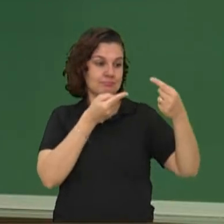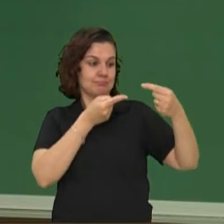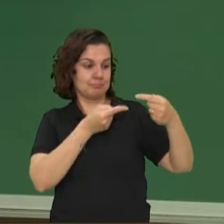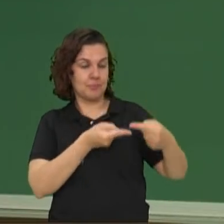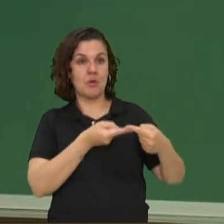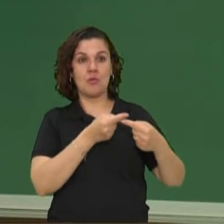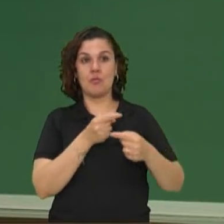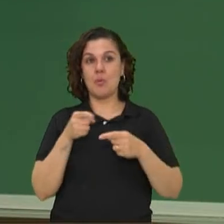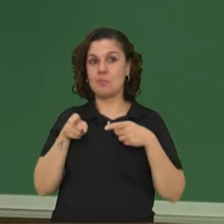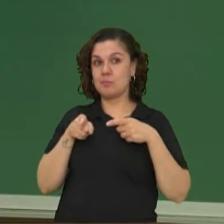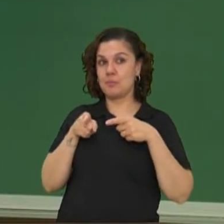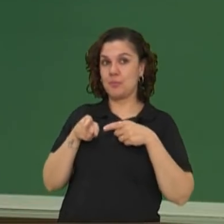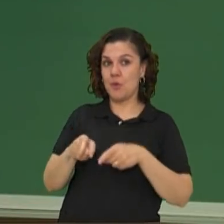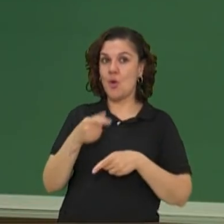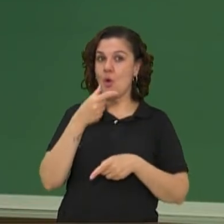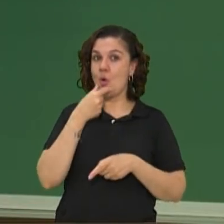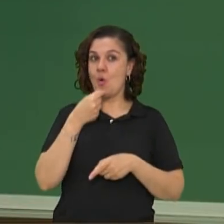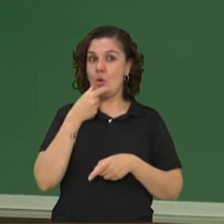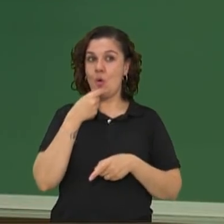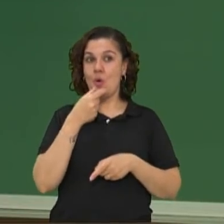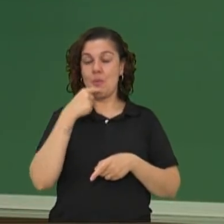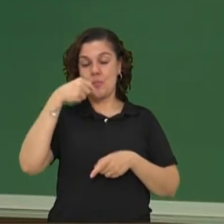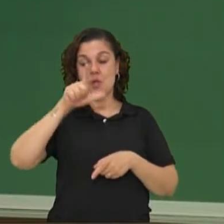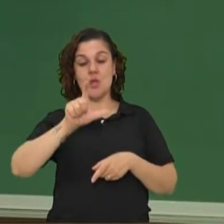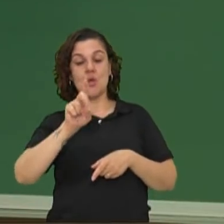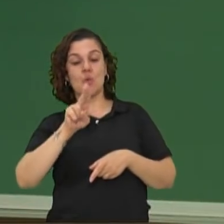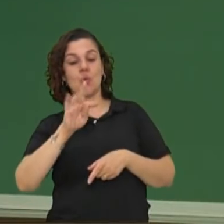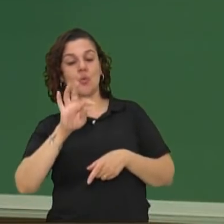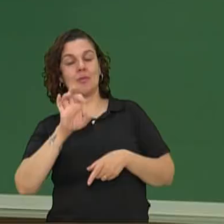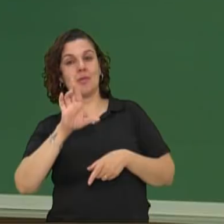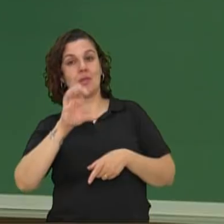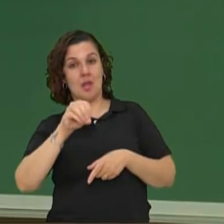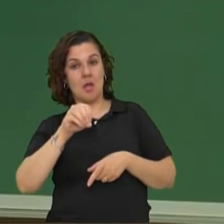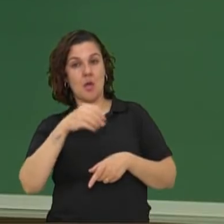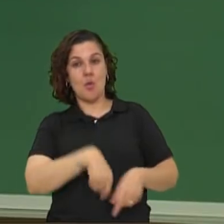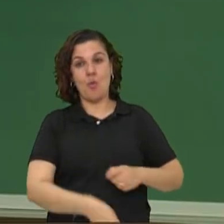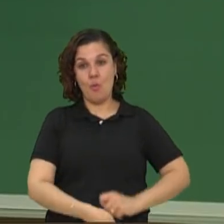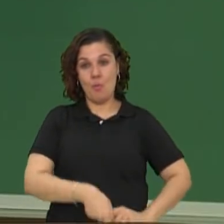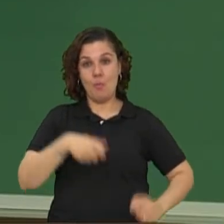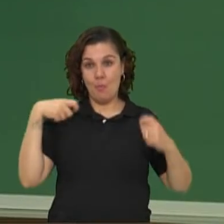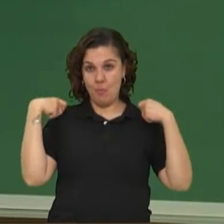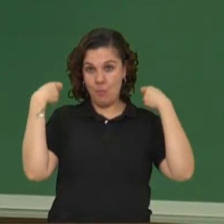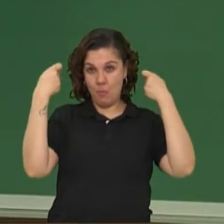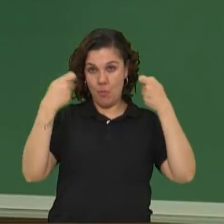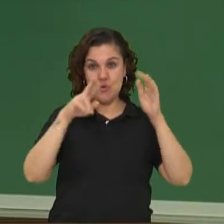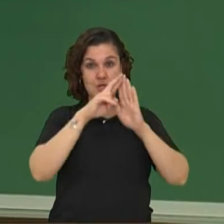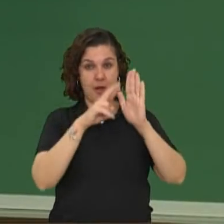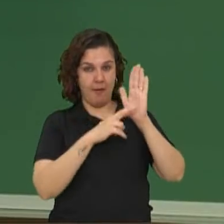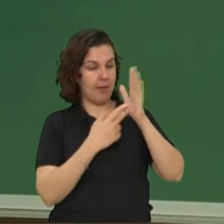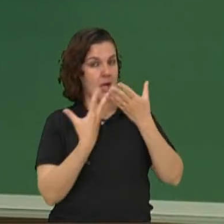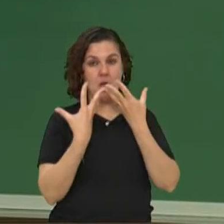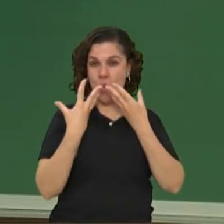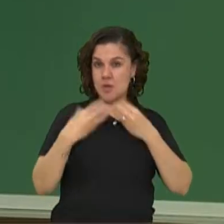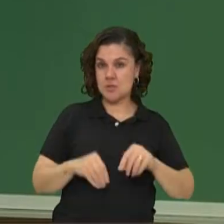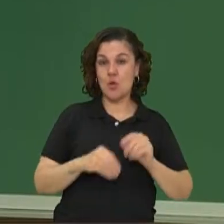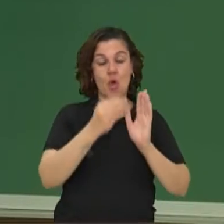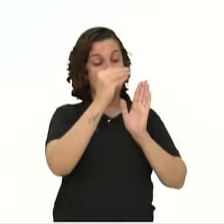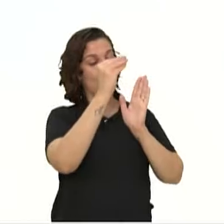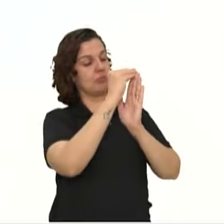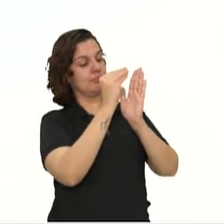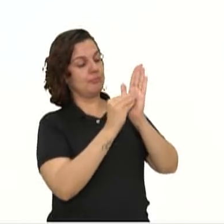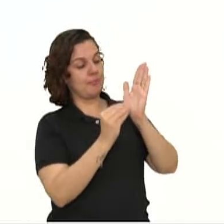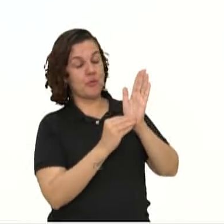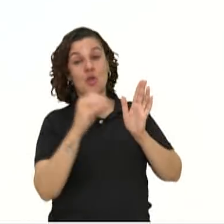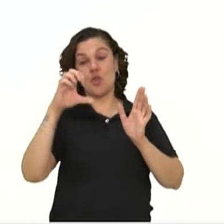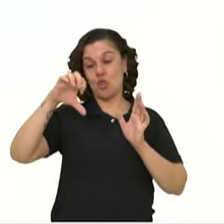o ataque do monge agostiniano Martinho Lutero, que em 1517, as regras da Igreja Católica. Ele pregou 95 teses